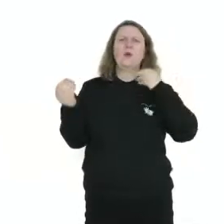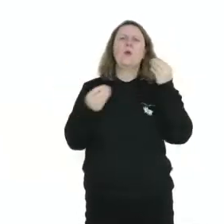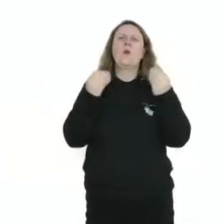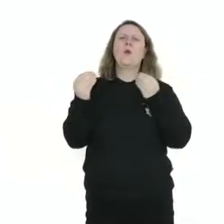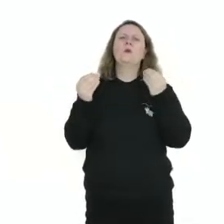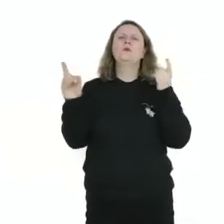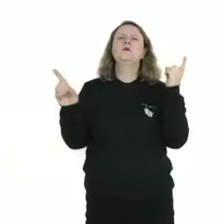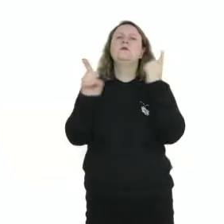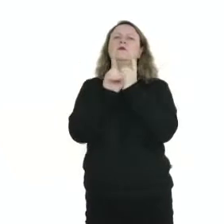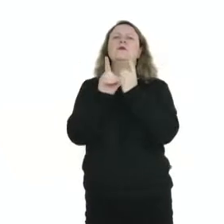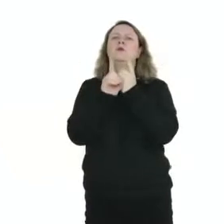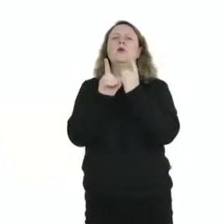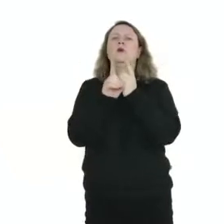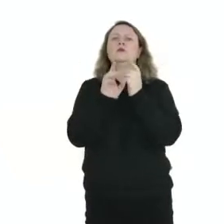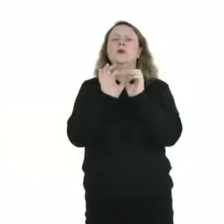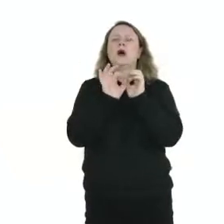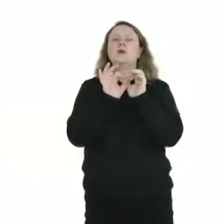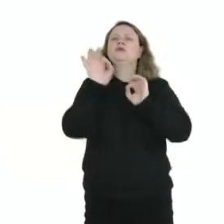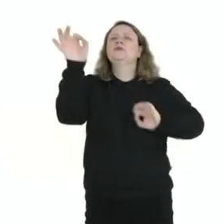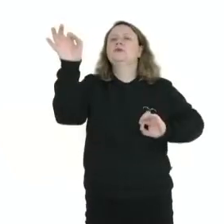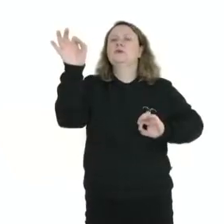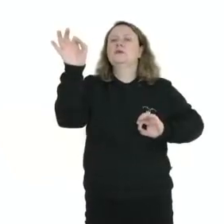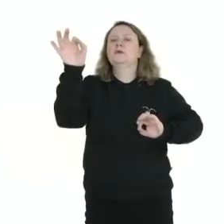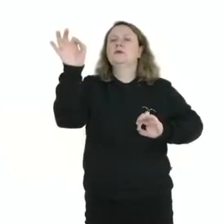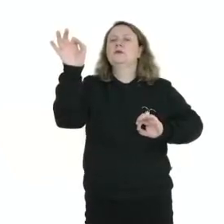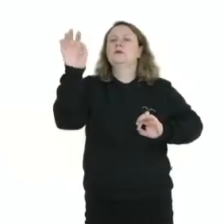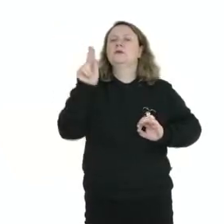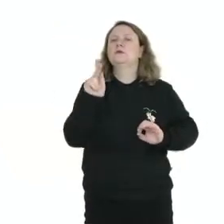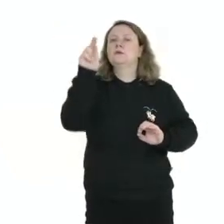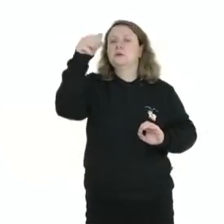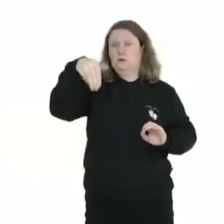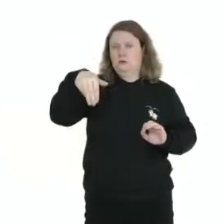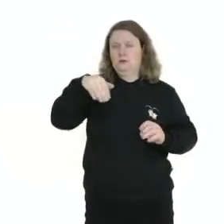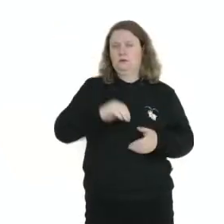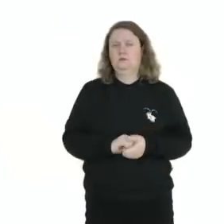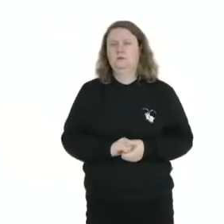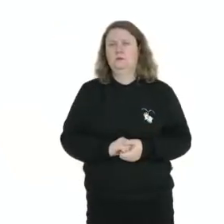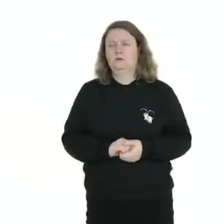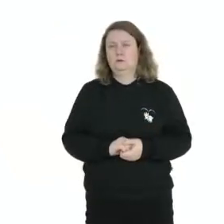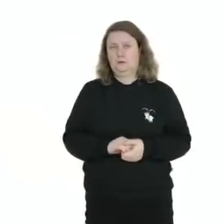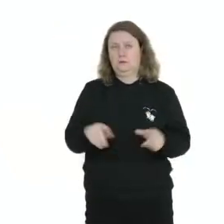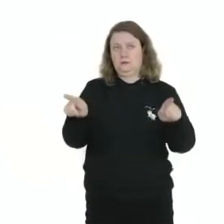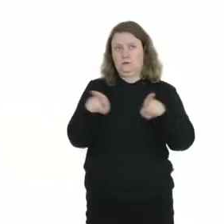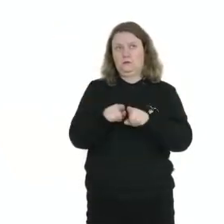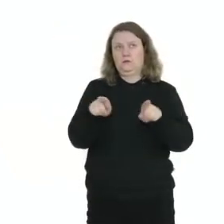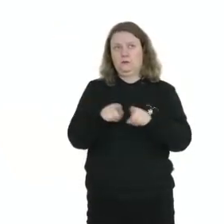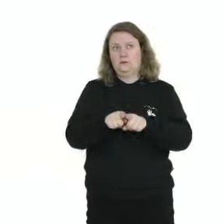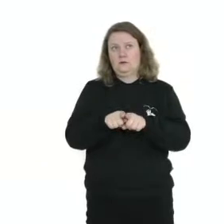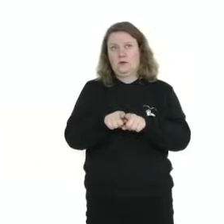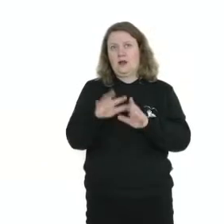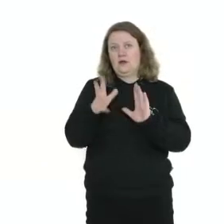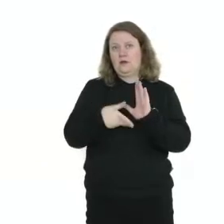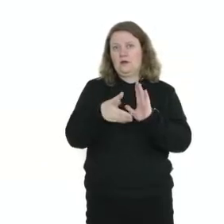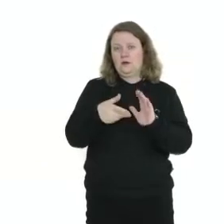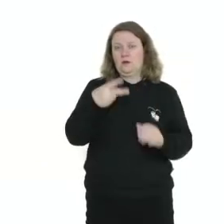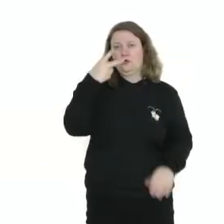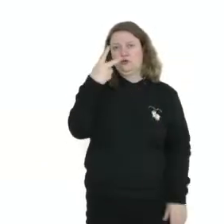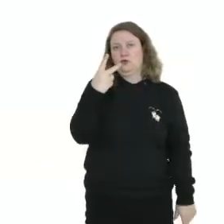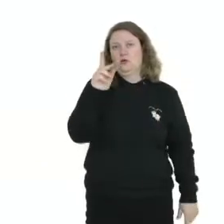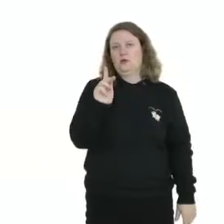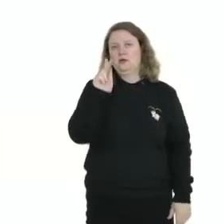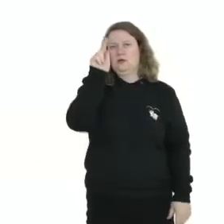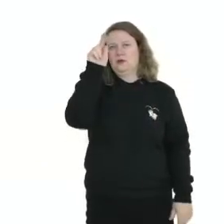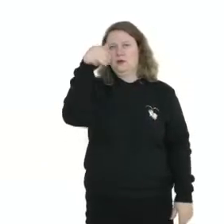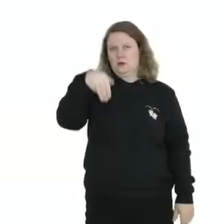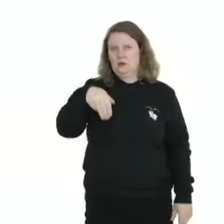distância entre elas? Linha reta, claro, né? Em quilômetros. E considerando que João navega a uma velocidade média de 2 km